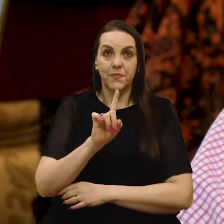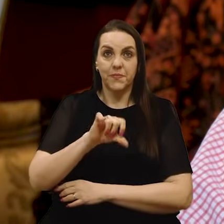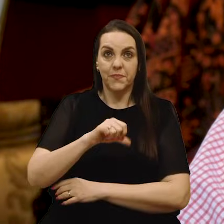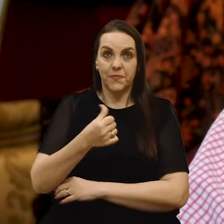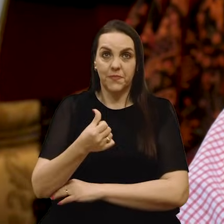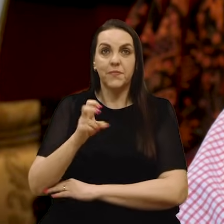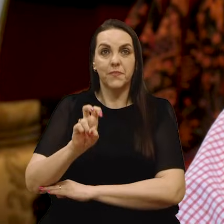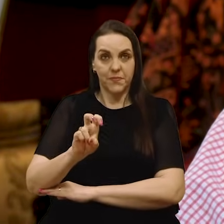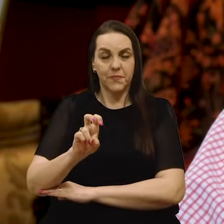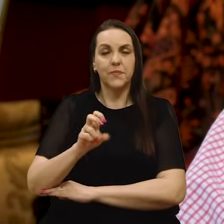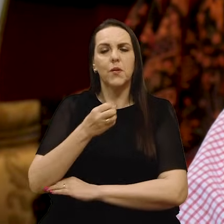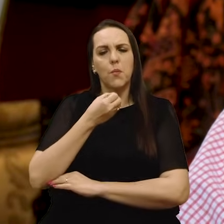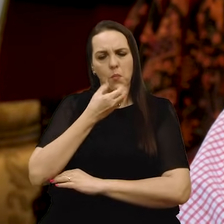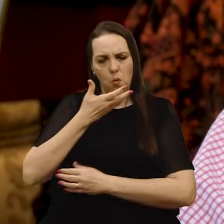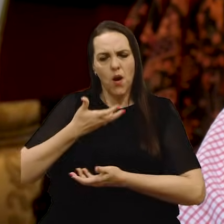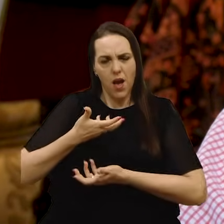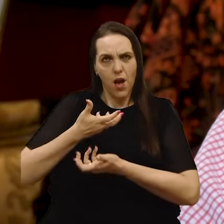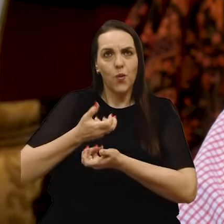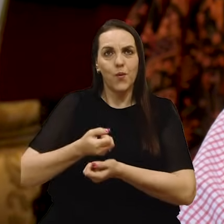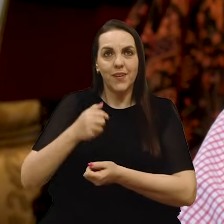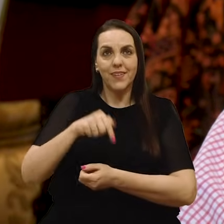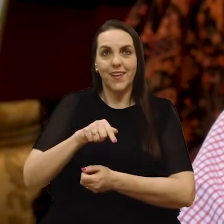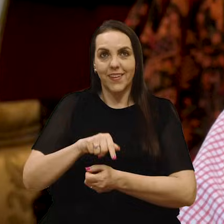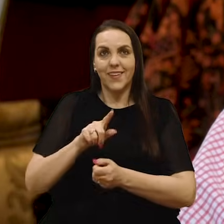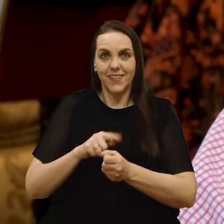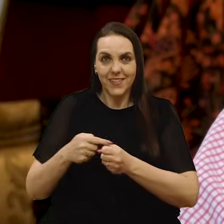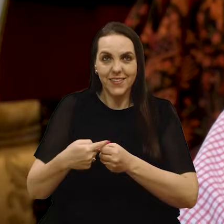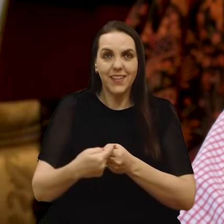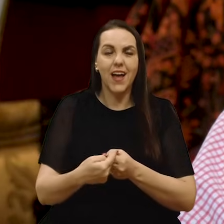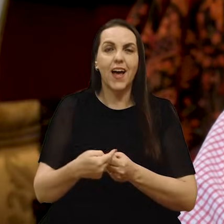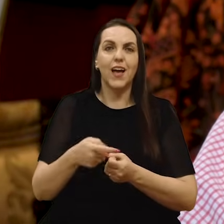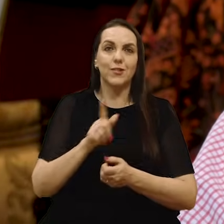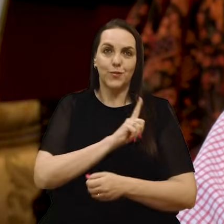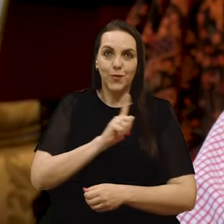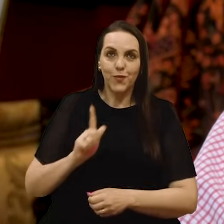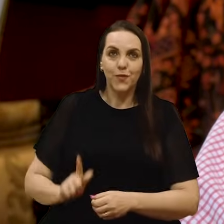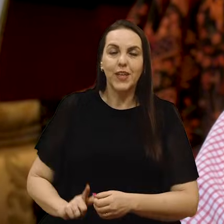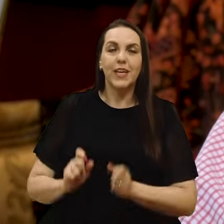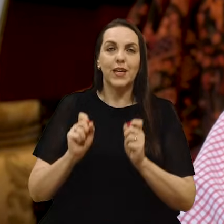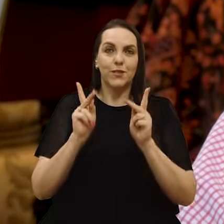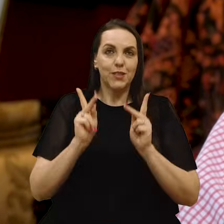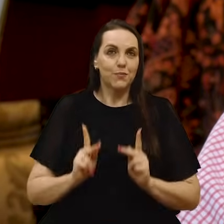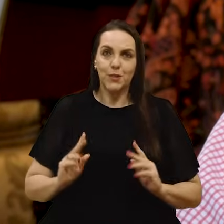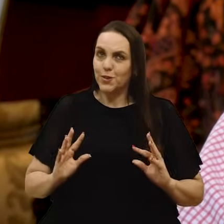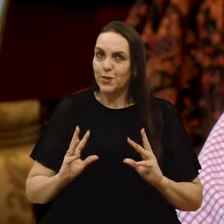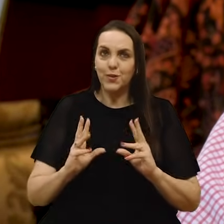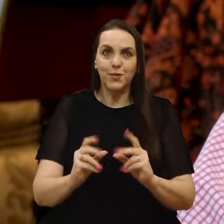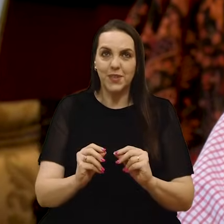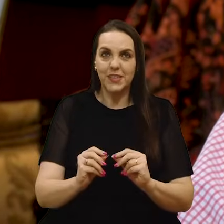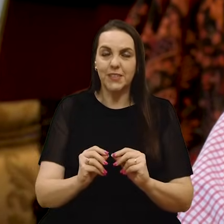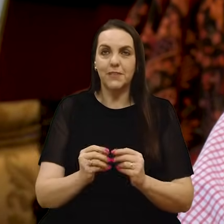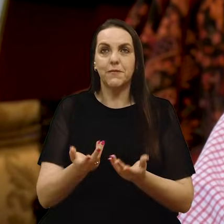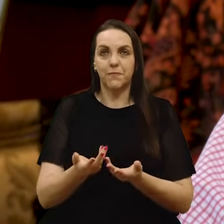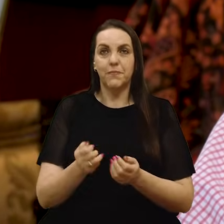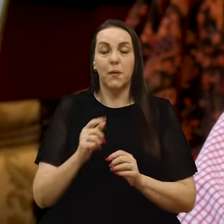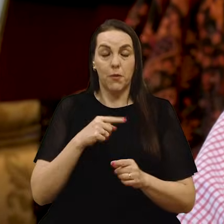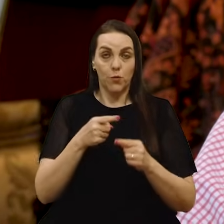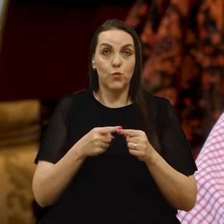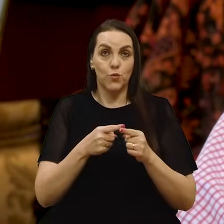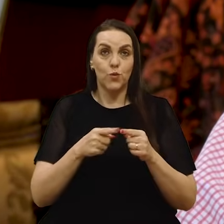cá em 65, tivemos uma boa acolhida da cidade, dos governantes, do pessoal